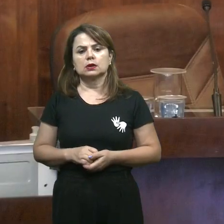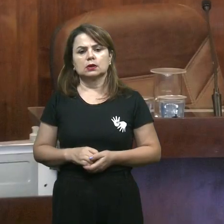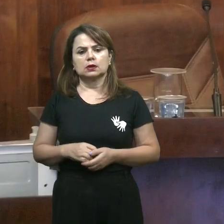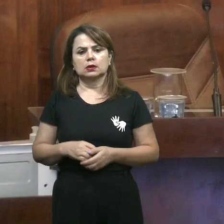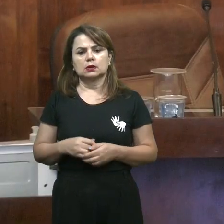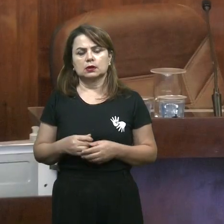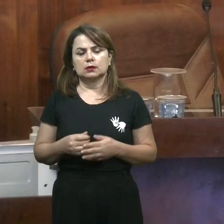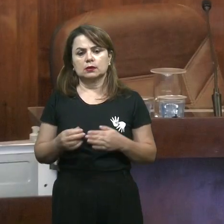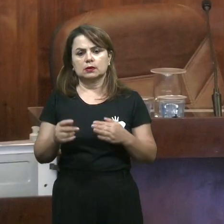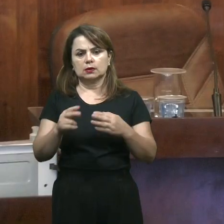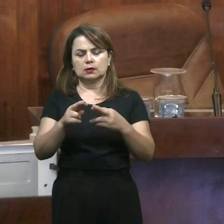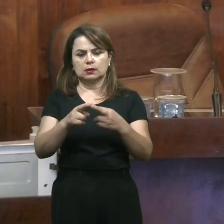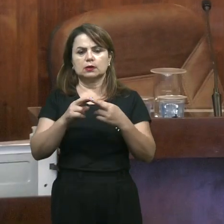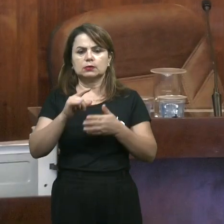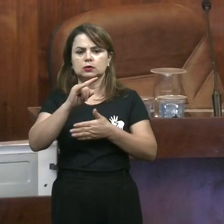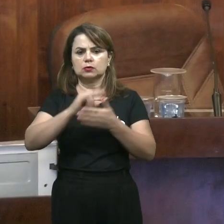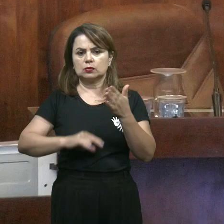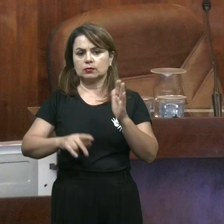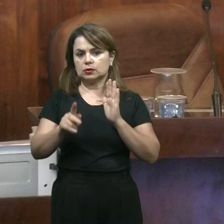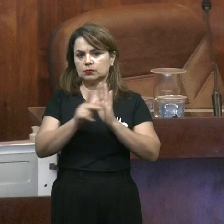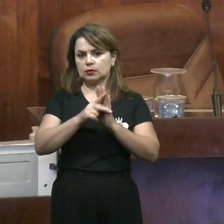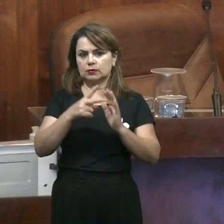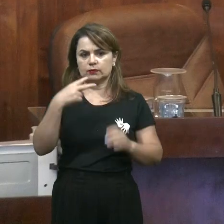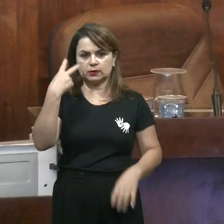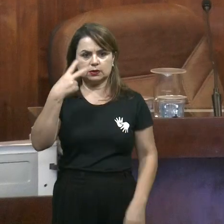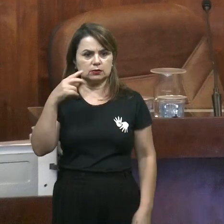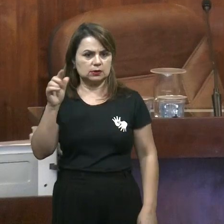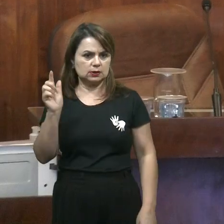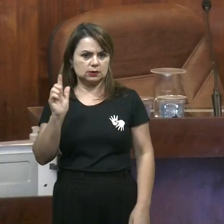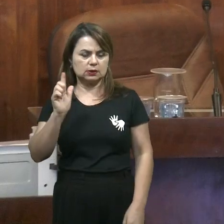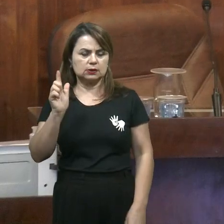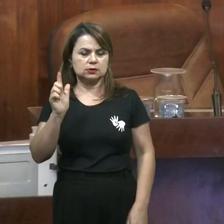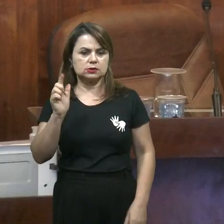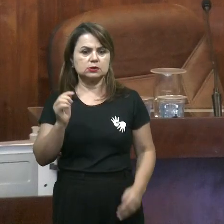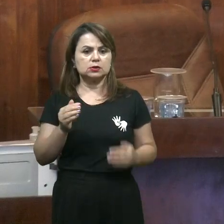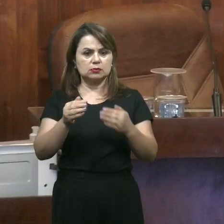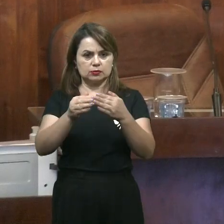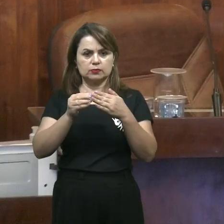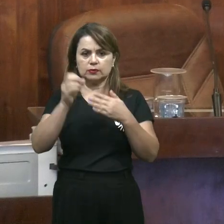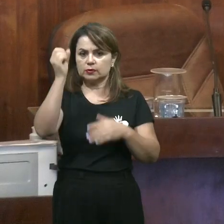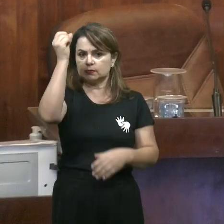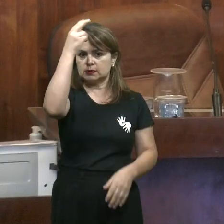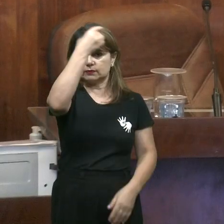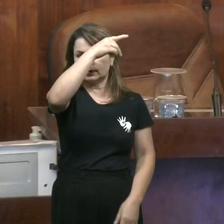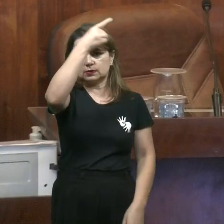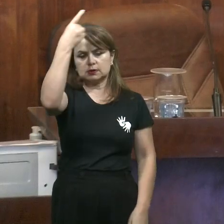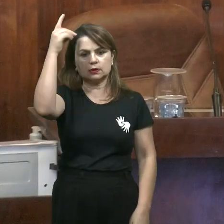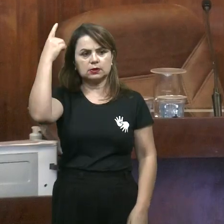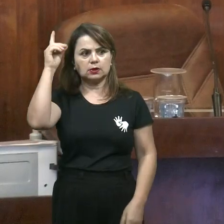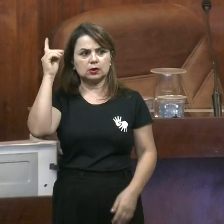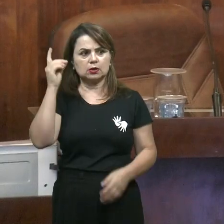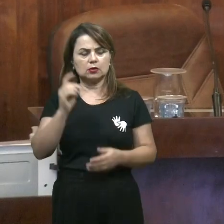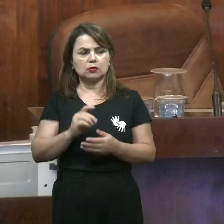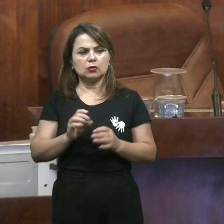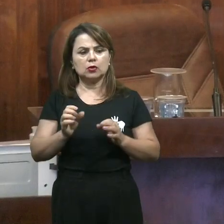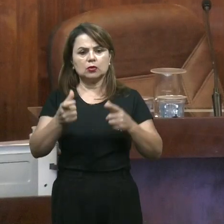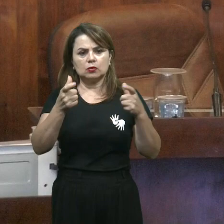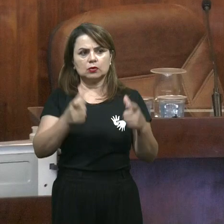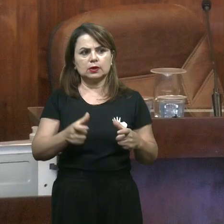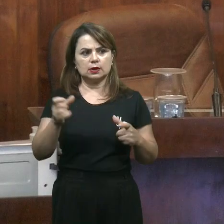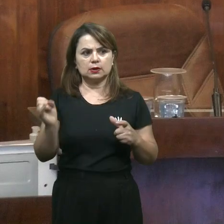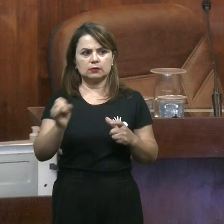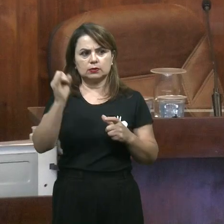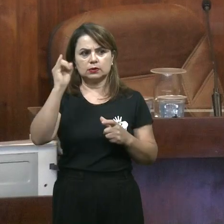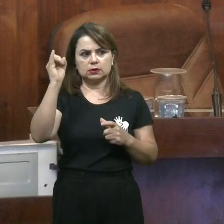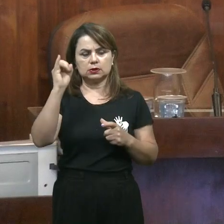Requerimento 1751, do vereador Evandro Galetti. Solicitando ao prefeito municipal, o senhor Daniel Alonso, após desenvolver o estudo, juntamente com os setores competentes, a